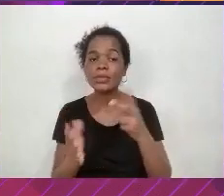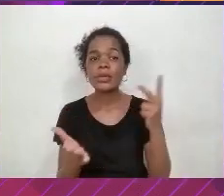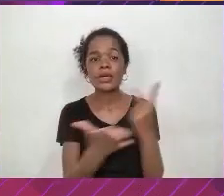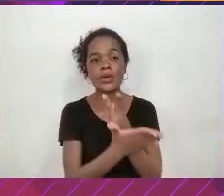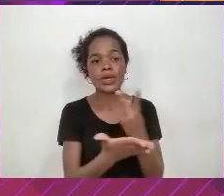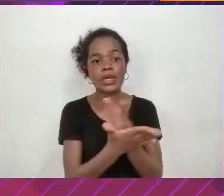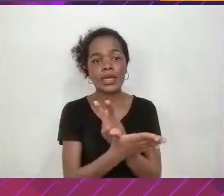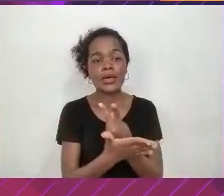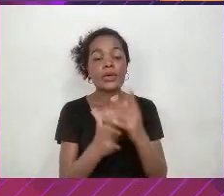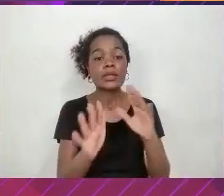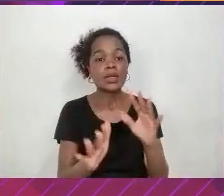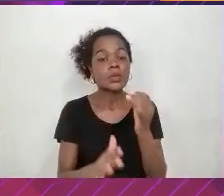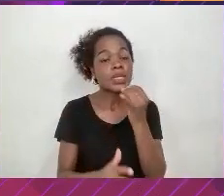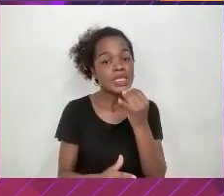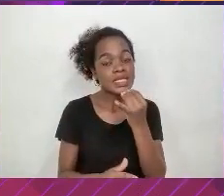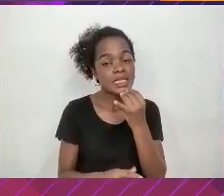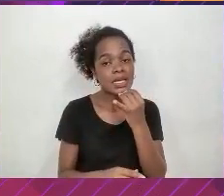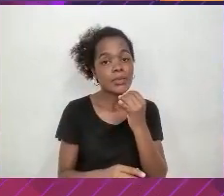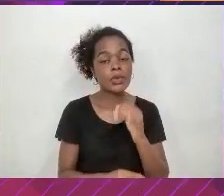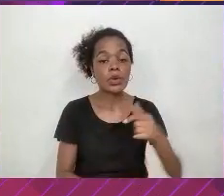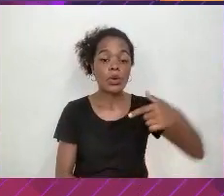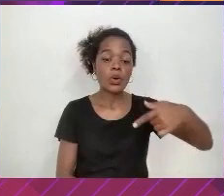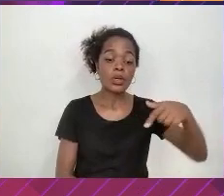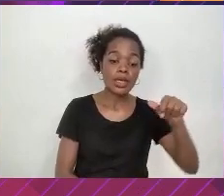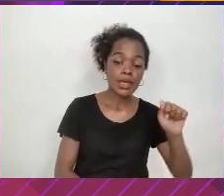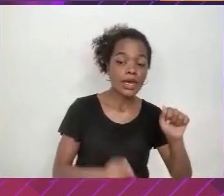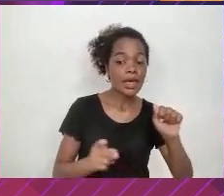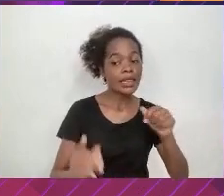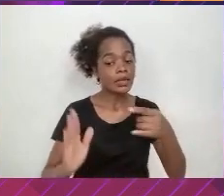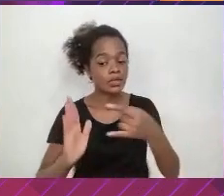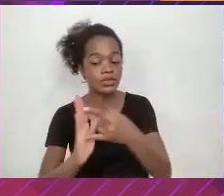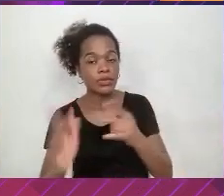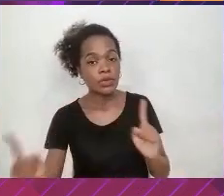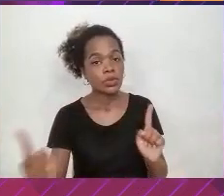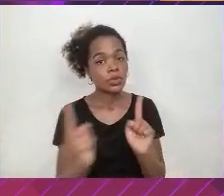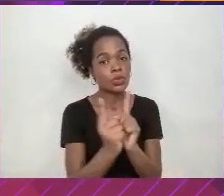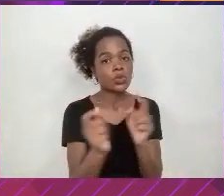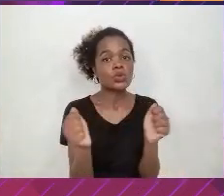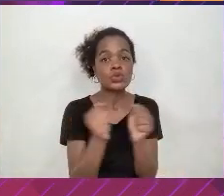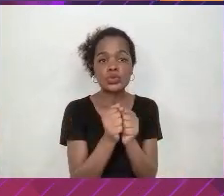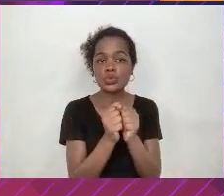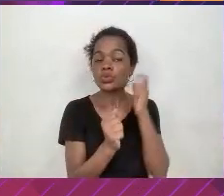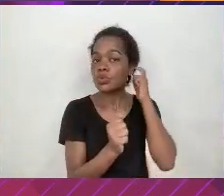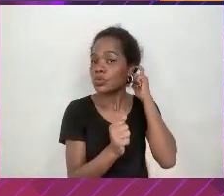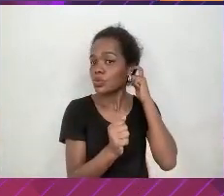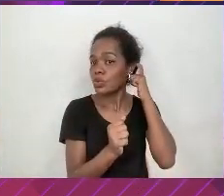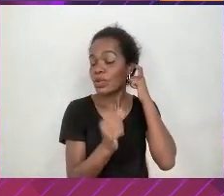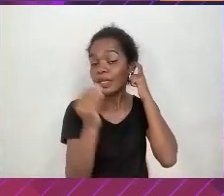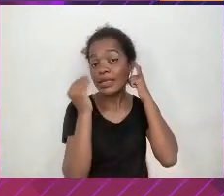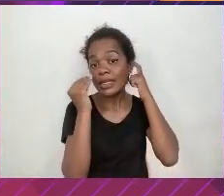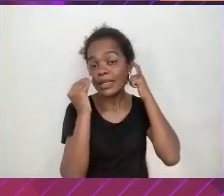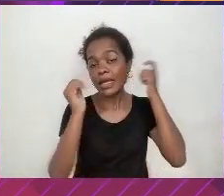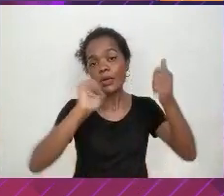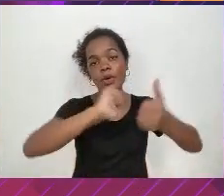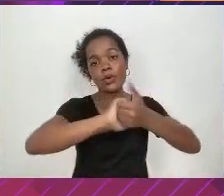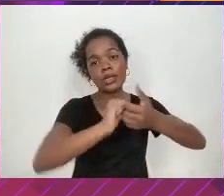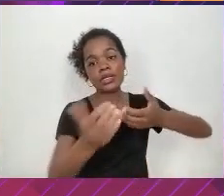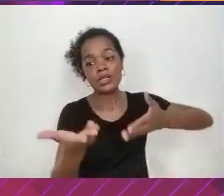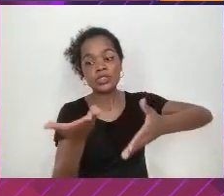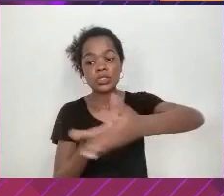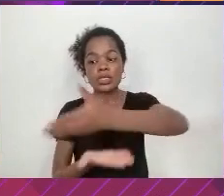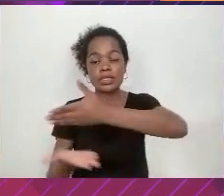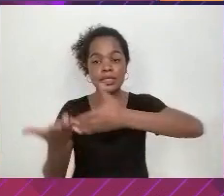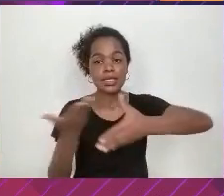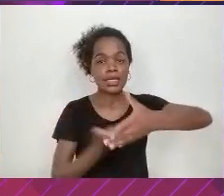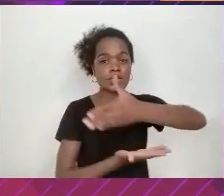dev com o QA, de como o desenvolvedor tem que estar ali com a qualidade e como a gente tem que interagir com eles, mas a gente não